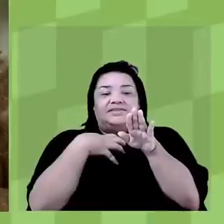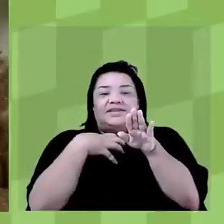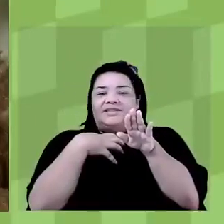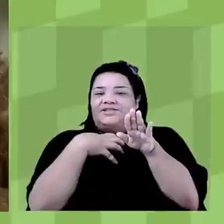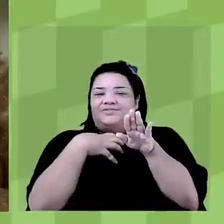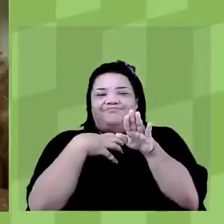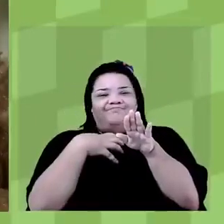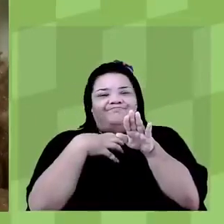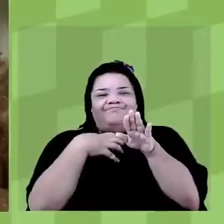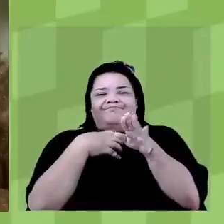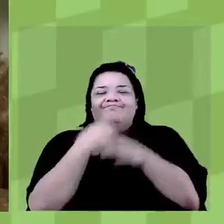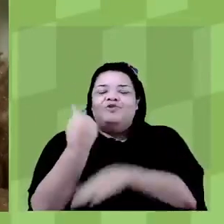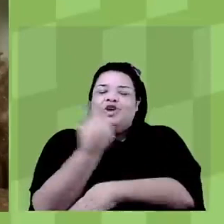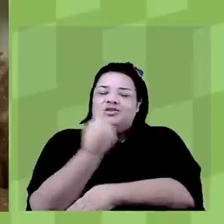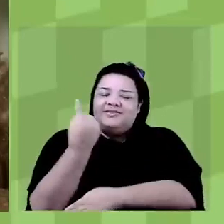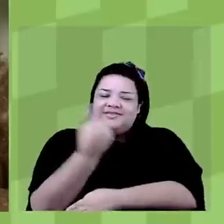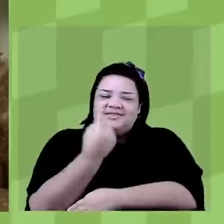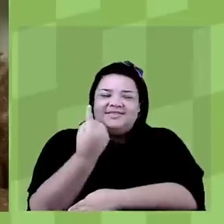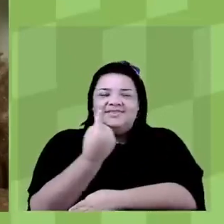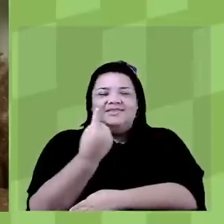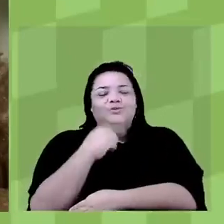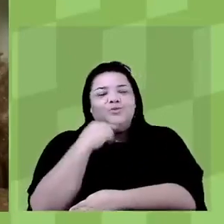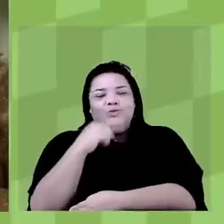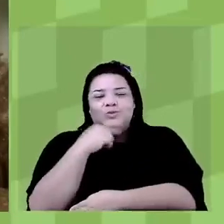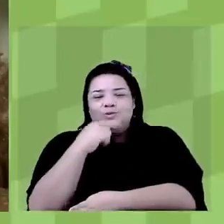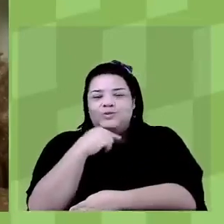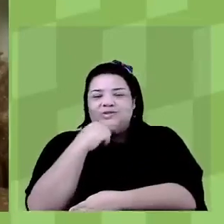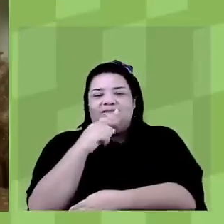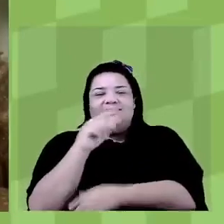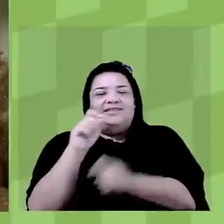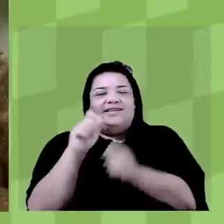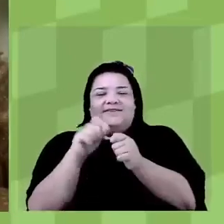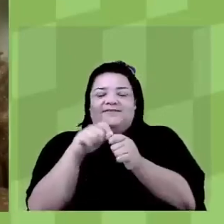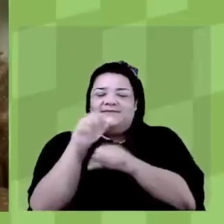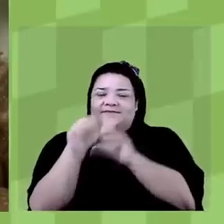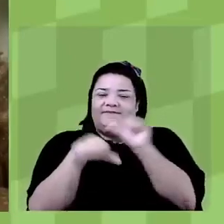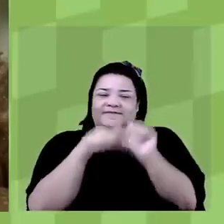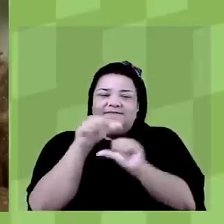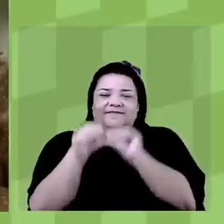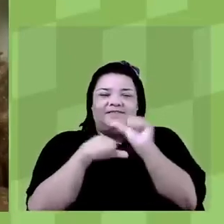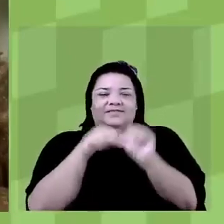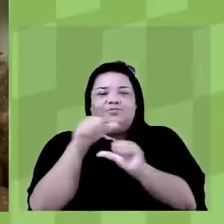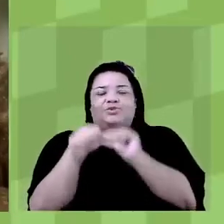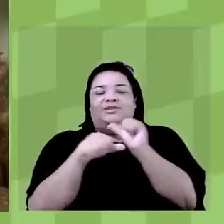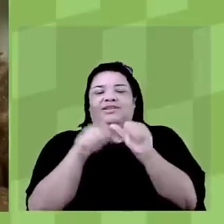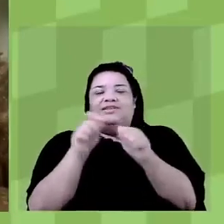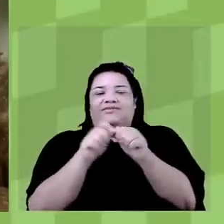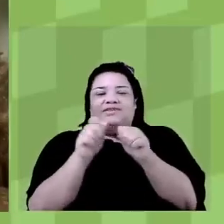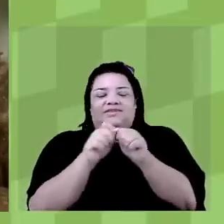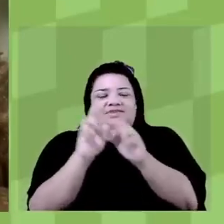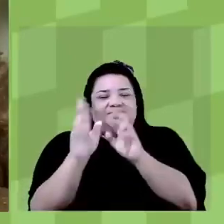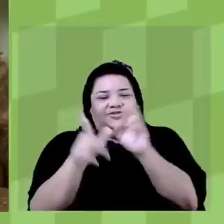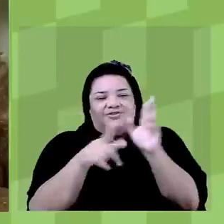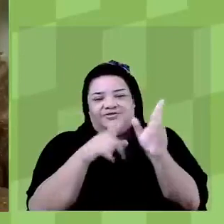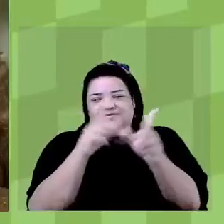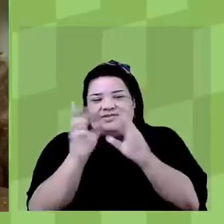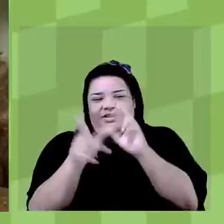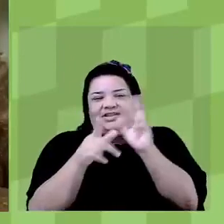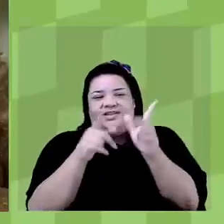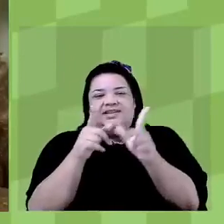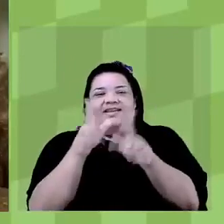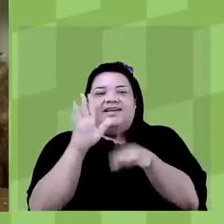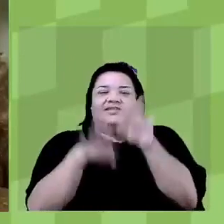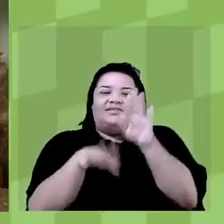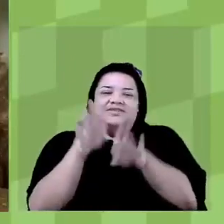que sozinho, lá, mais duas pessoas, o pessoal que trabalha em áreas de sustentabilidade dentro dos tribunais, por exemplo, geralmente é uma ou